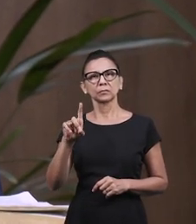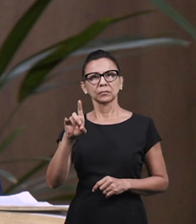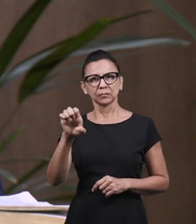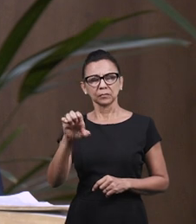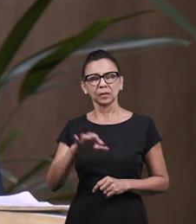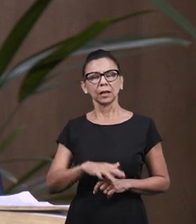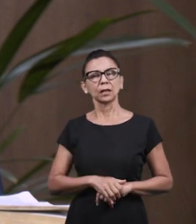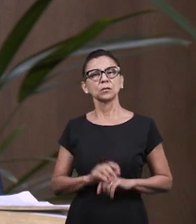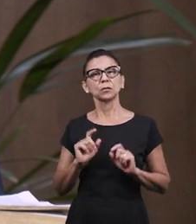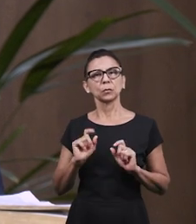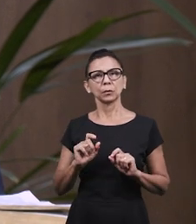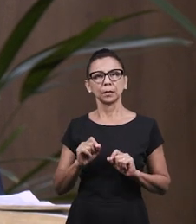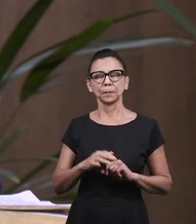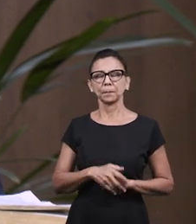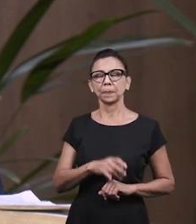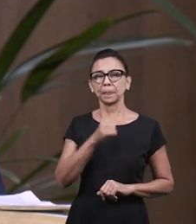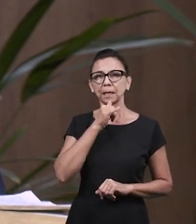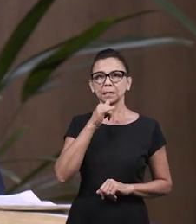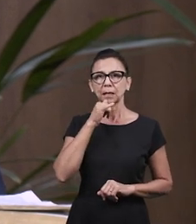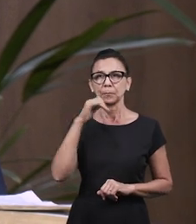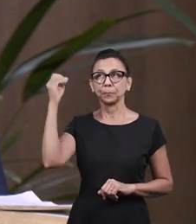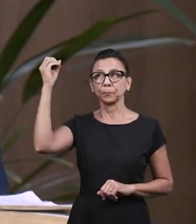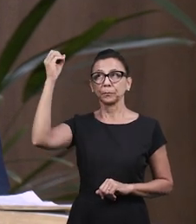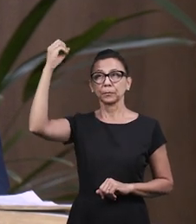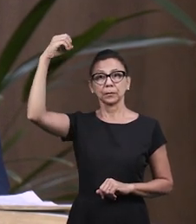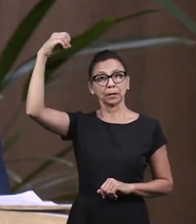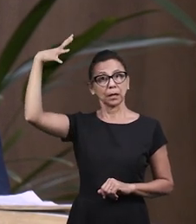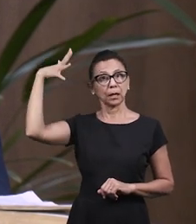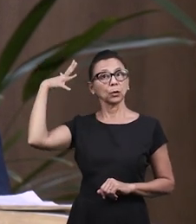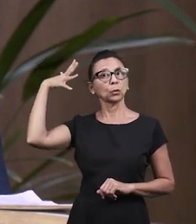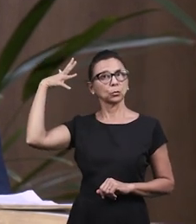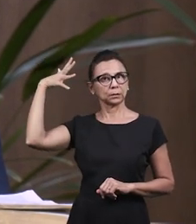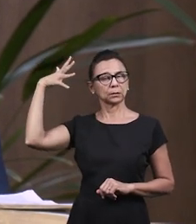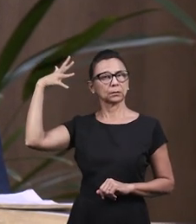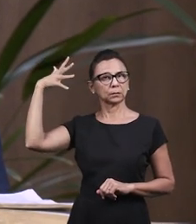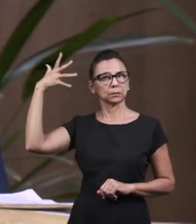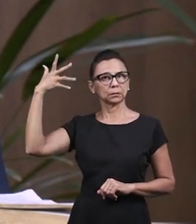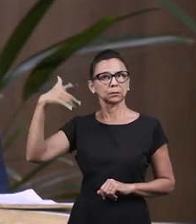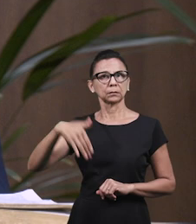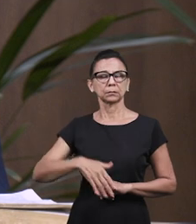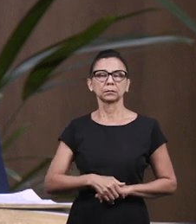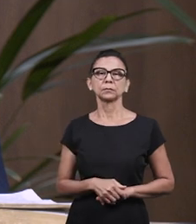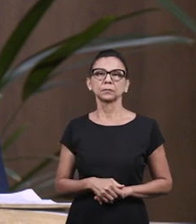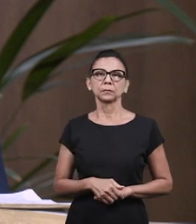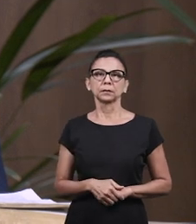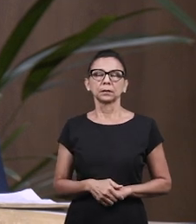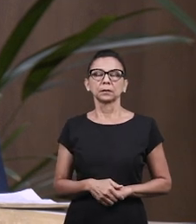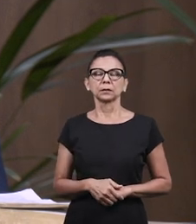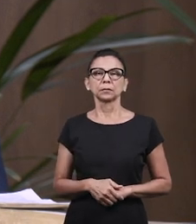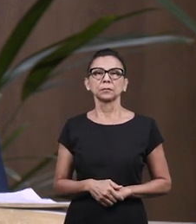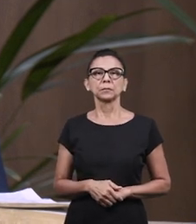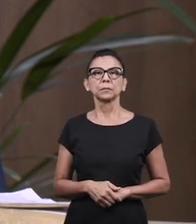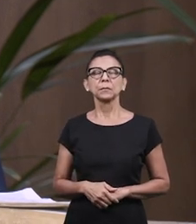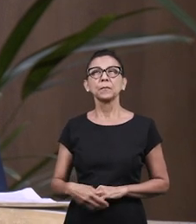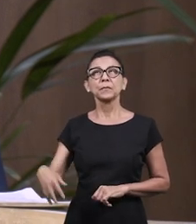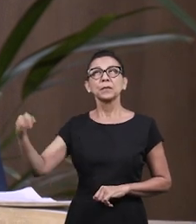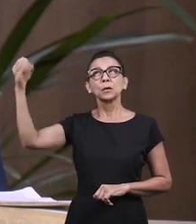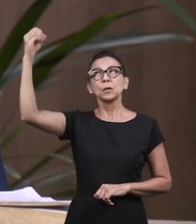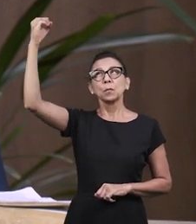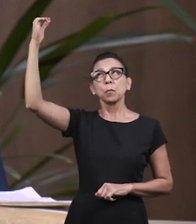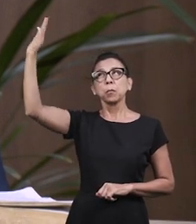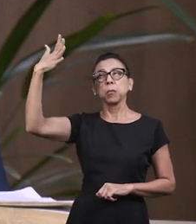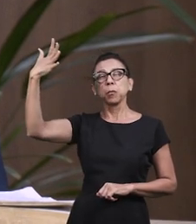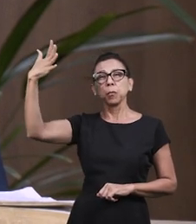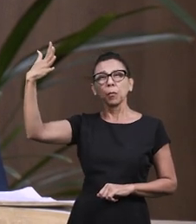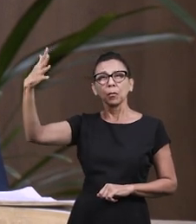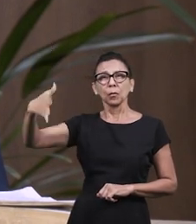A luz, ela chega até nós, ela não é de certa maneira palpável, né? Ela chega até nós